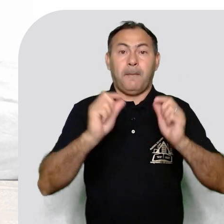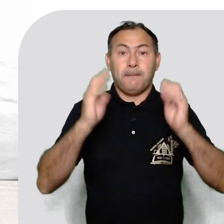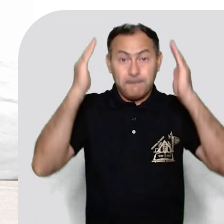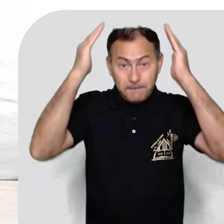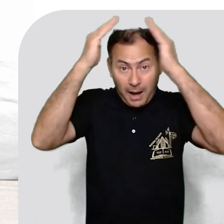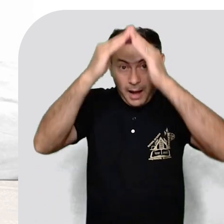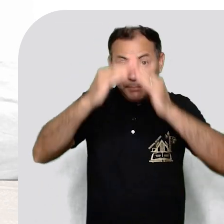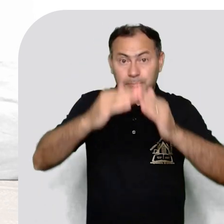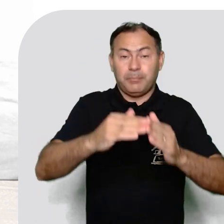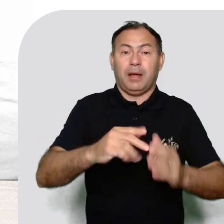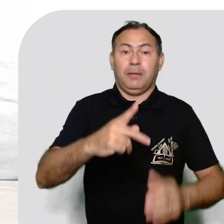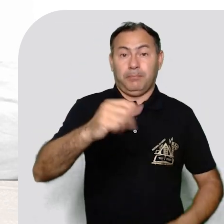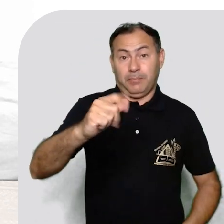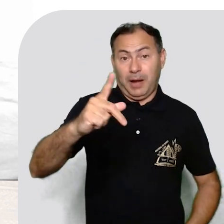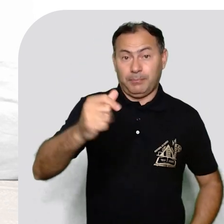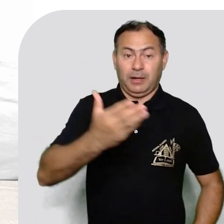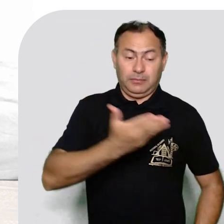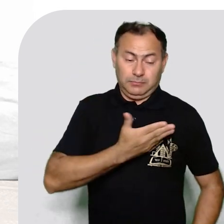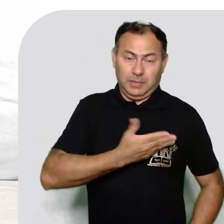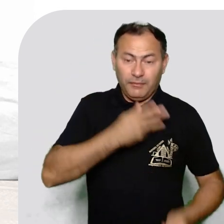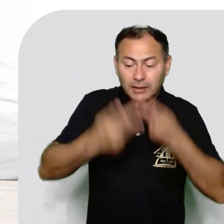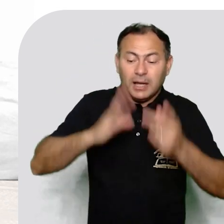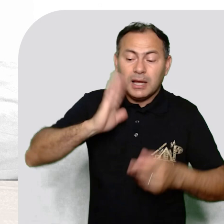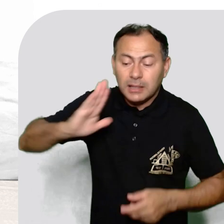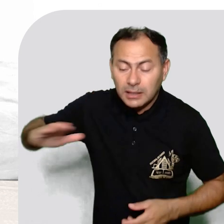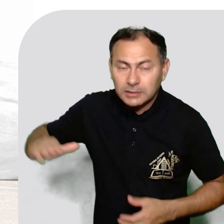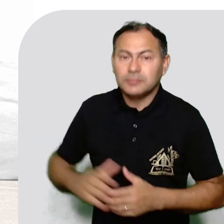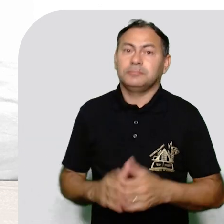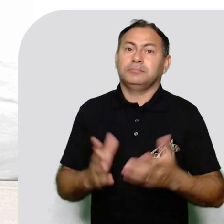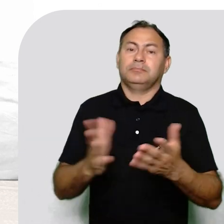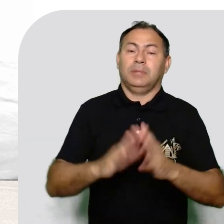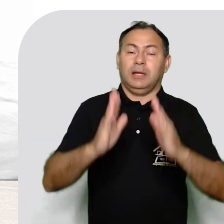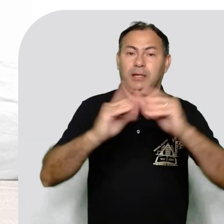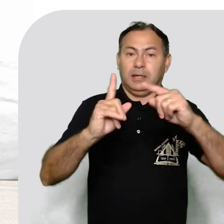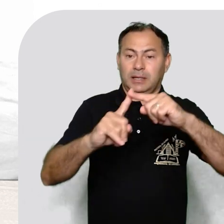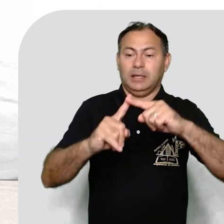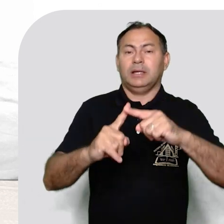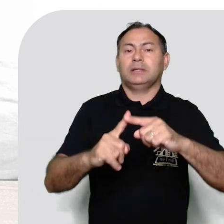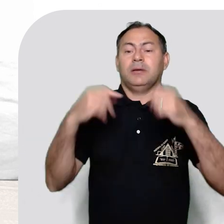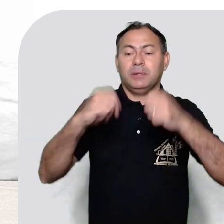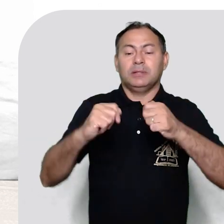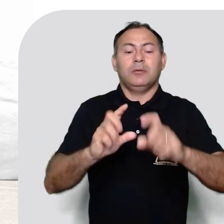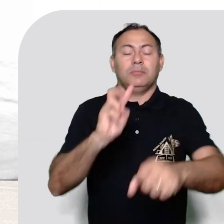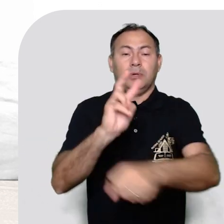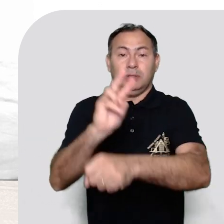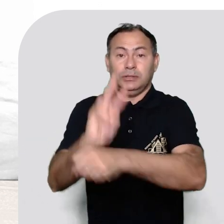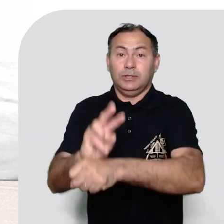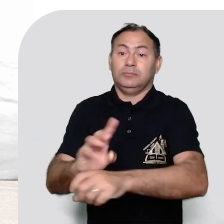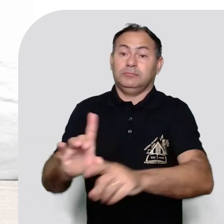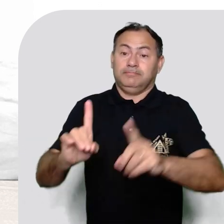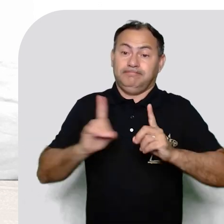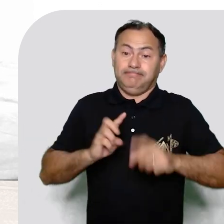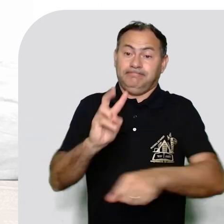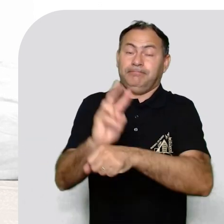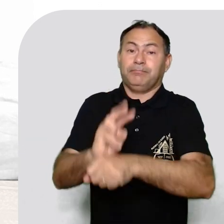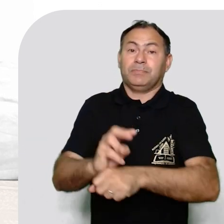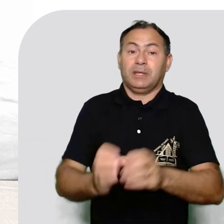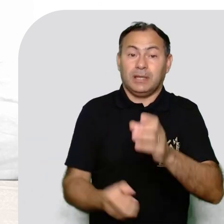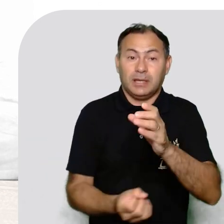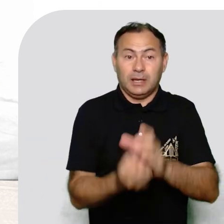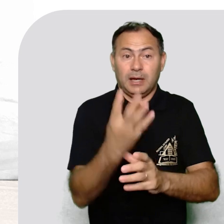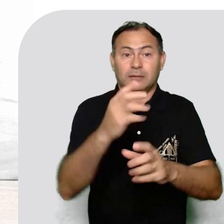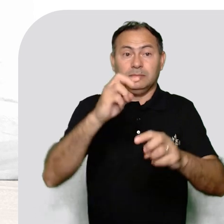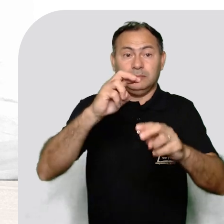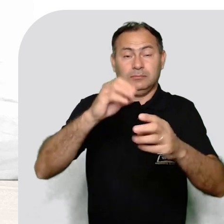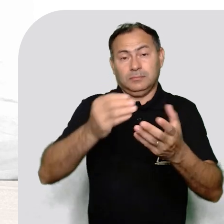coloca com clareza: as crianças são, né, é a igreja que precisamos proteger. Então, criar,